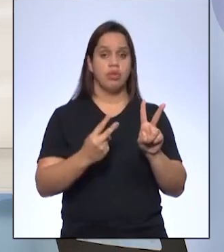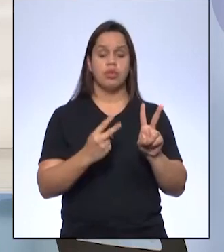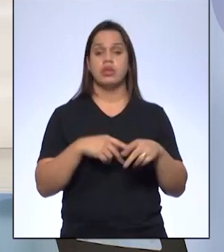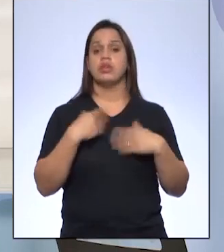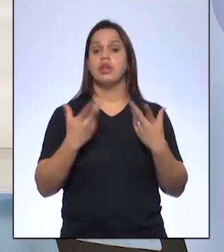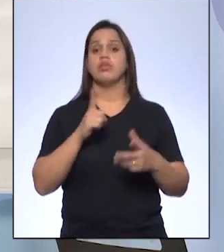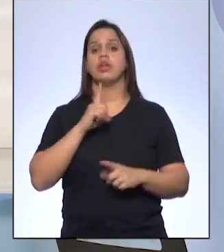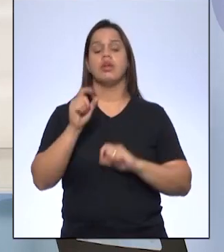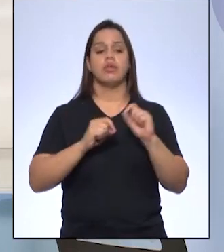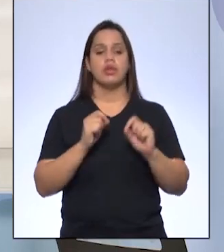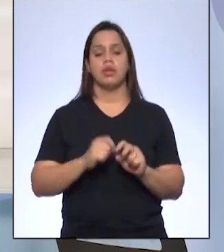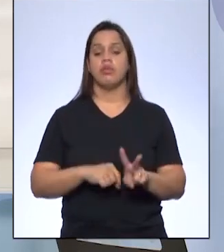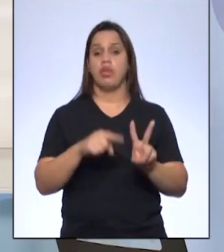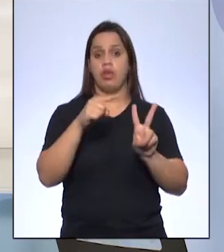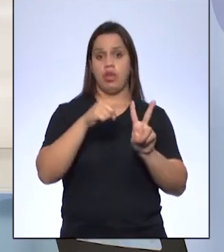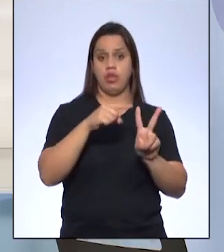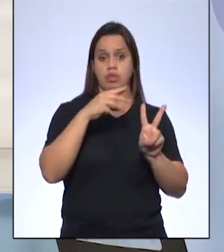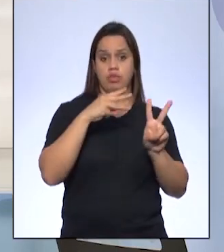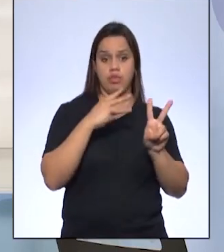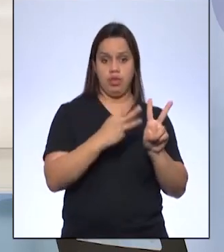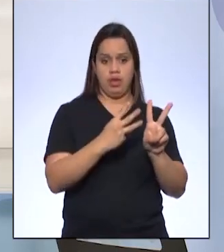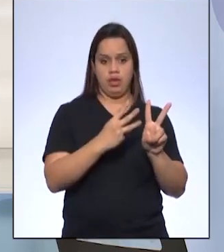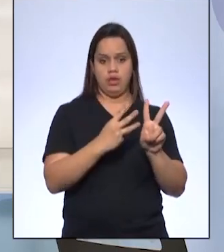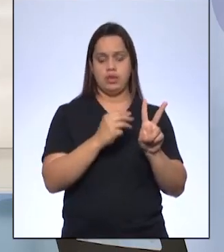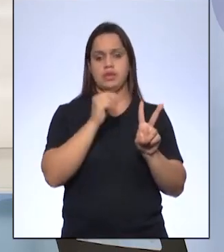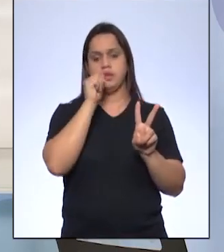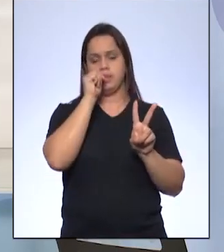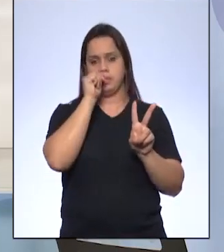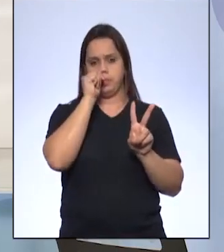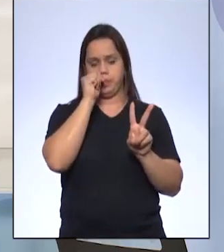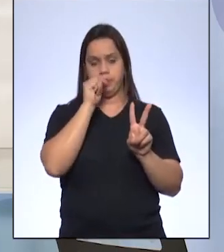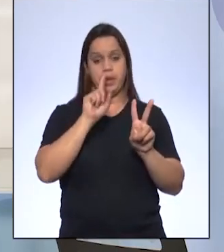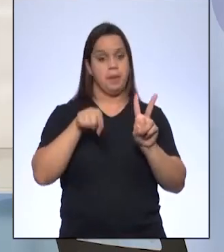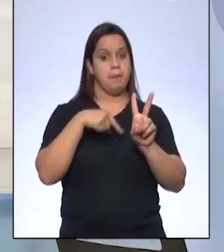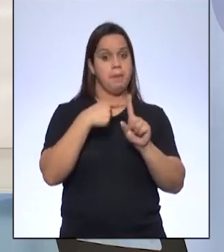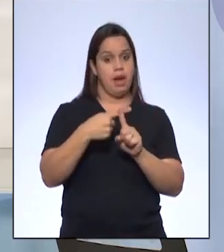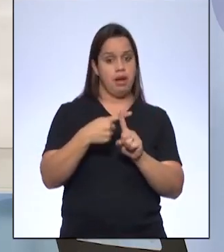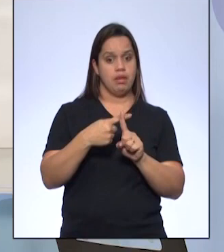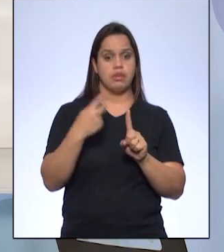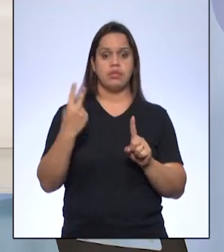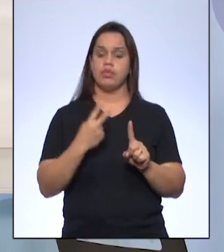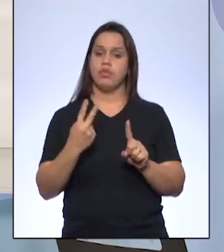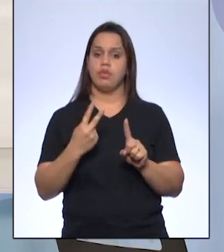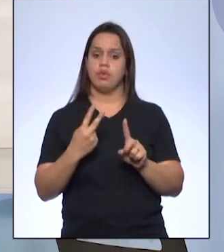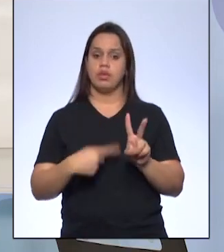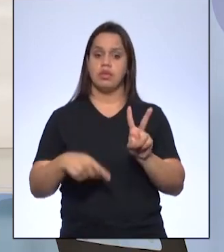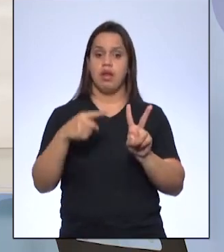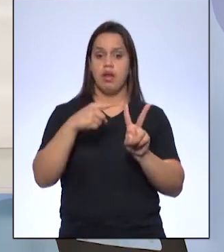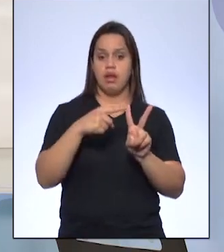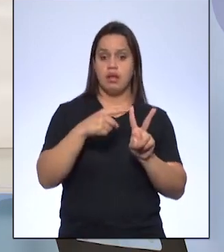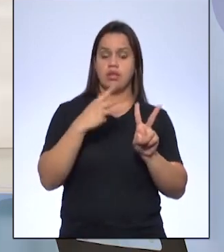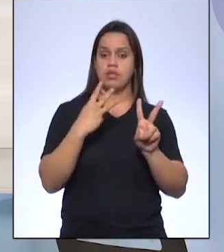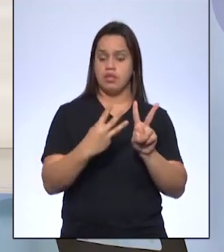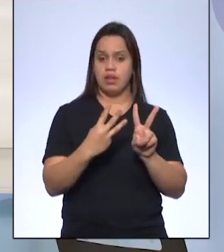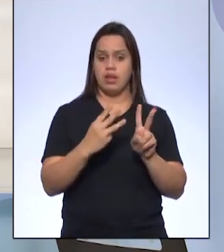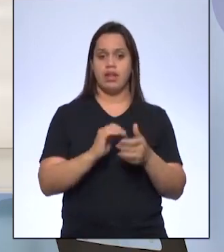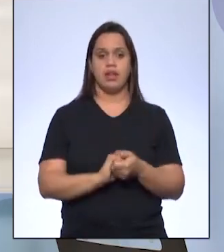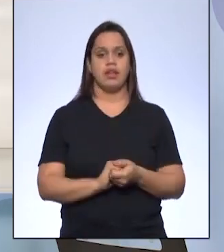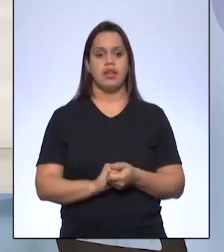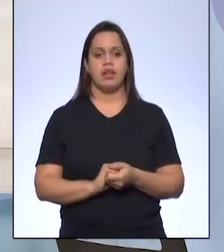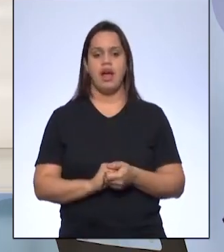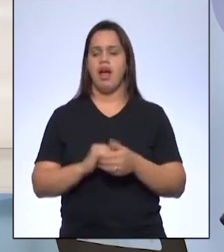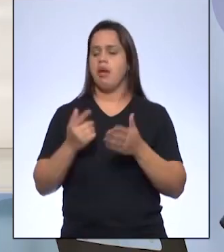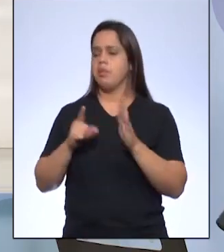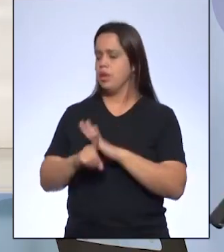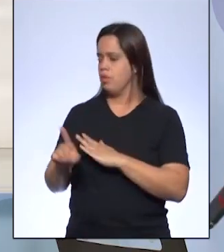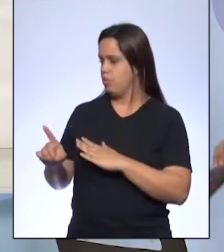eu tenho raiz de 3 mais 2, raiz quadrada de 3. Osmar,